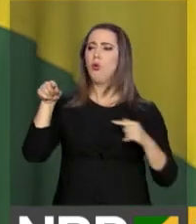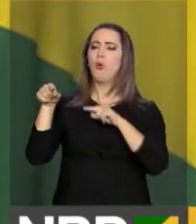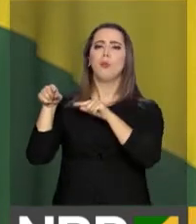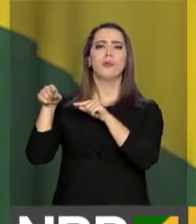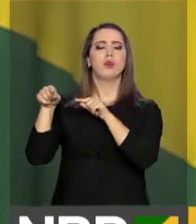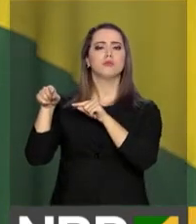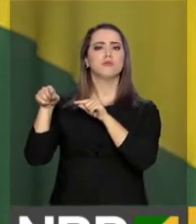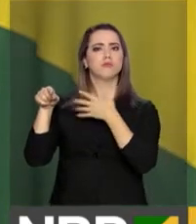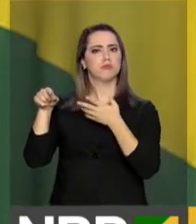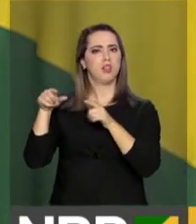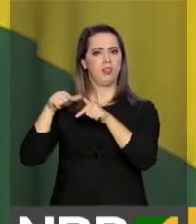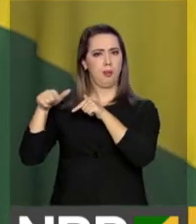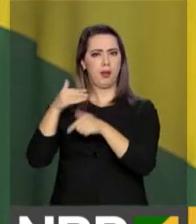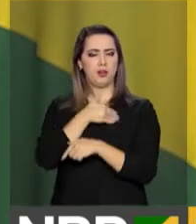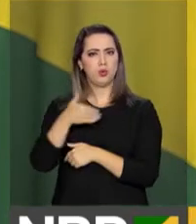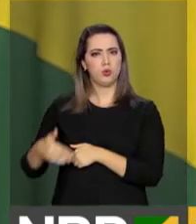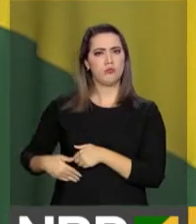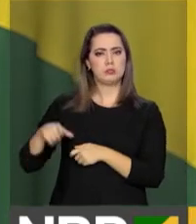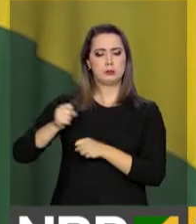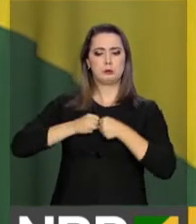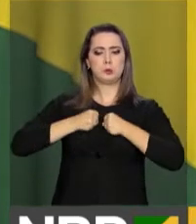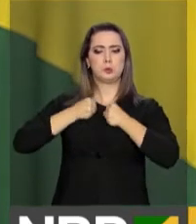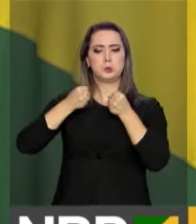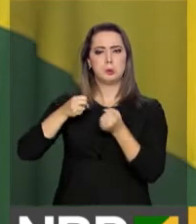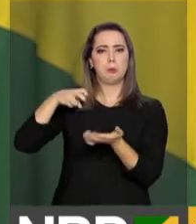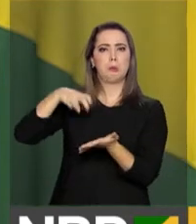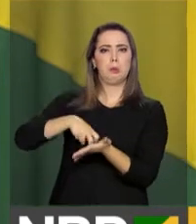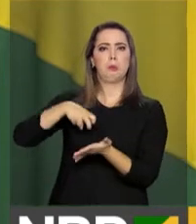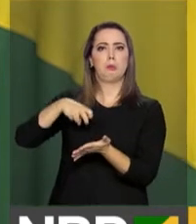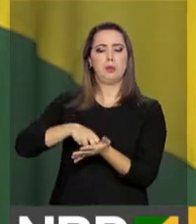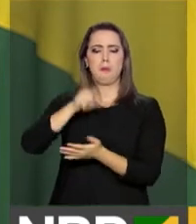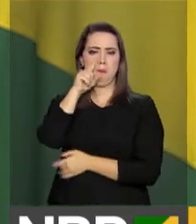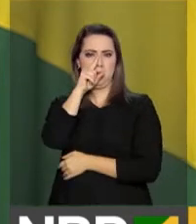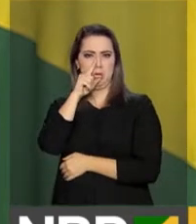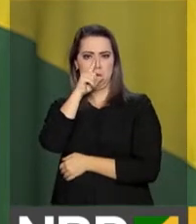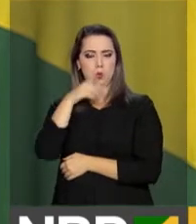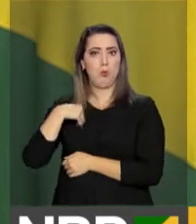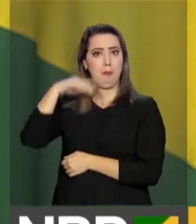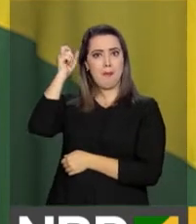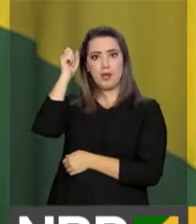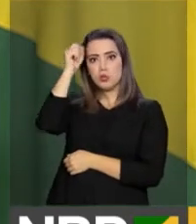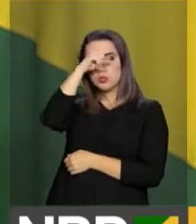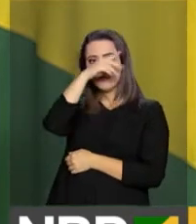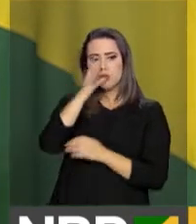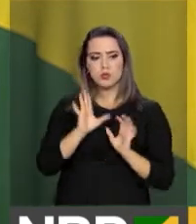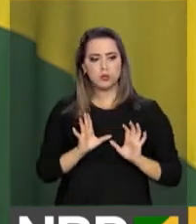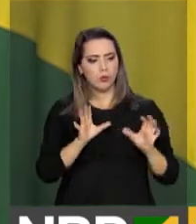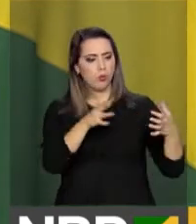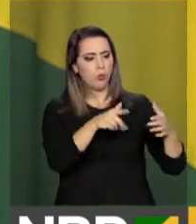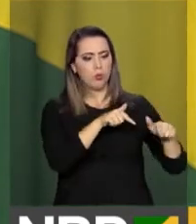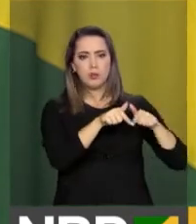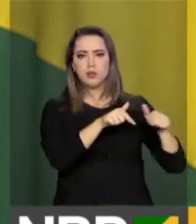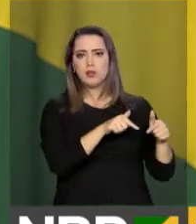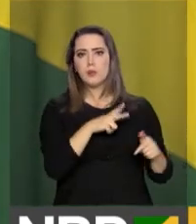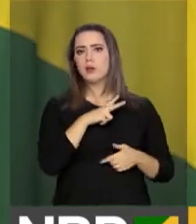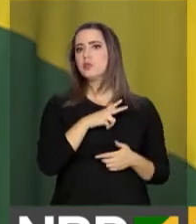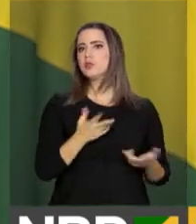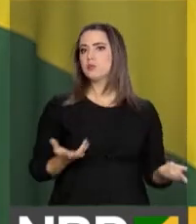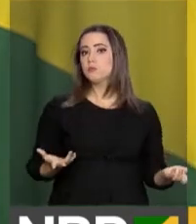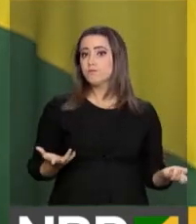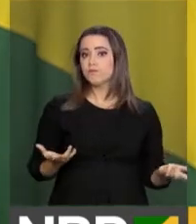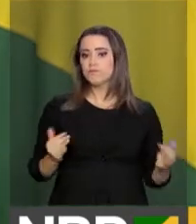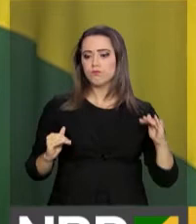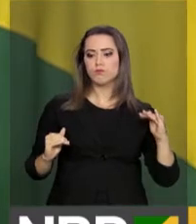têm uma actividade mais alto mais penosa mais perigosa mais difícil do que o trabalhador da iniciativa privada